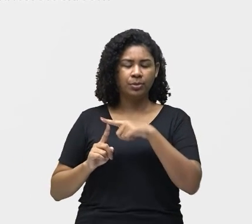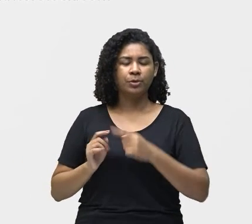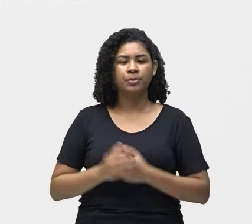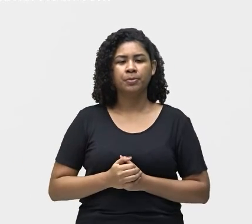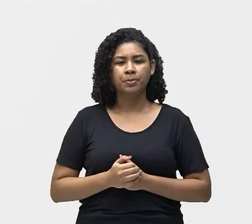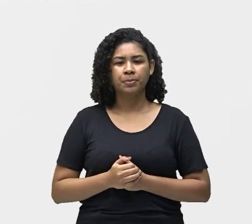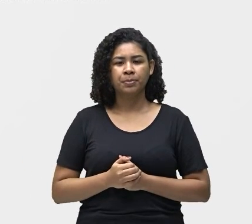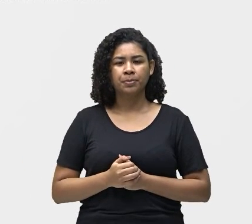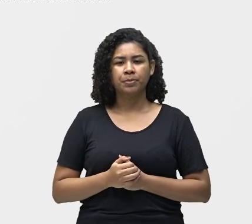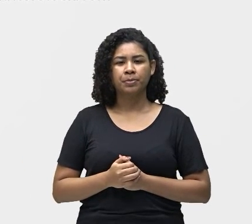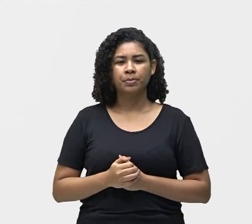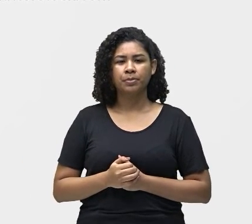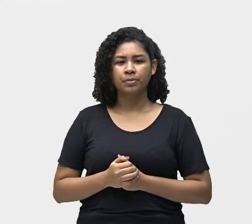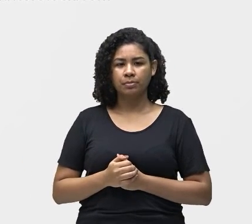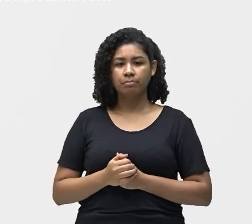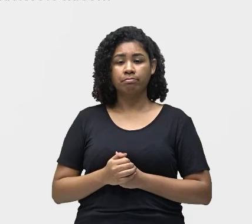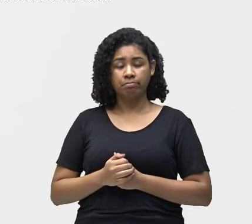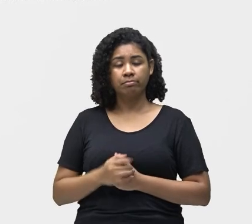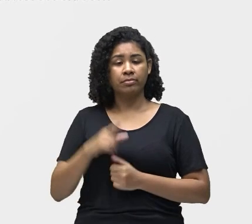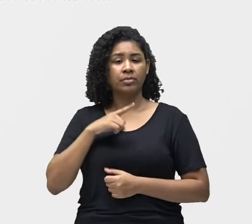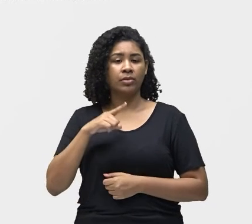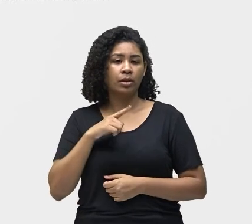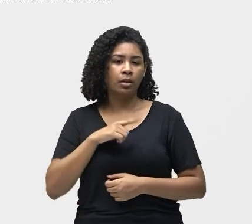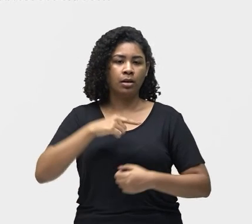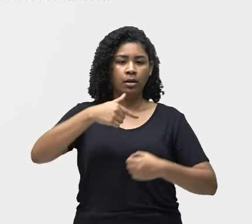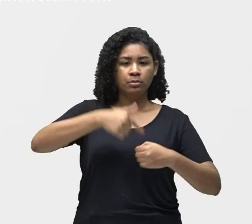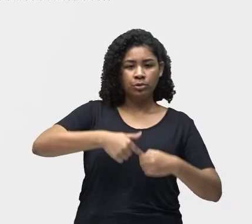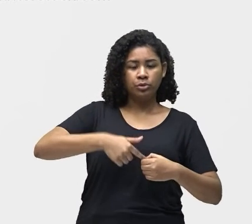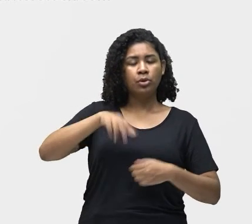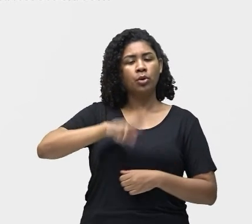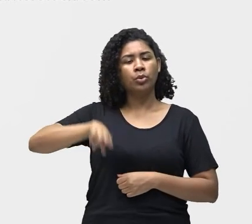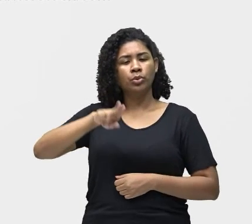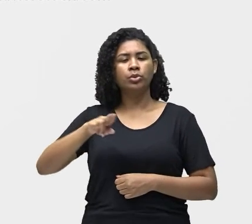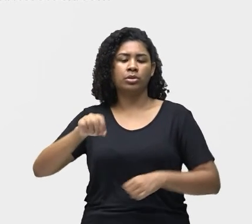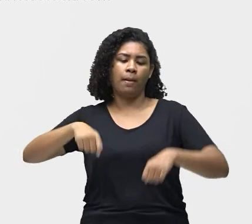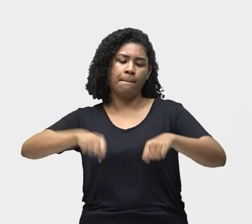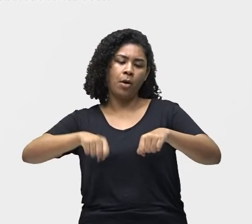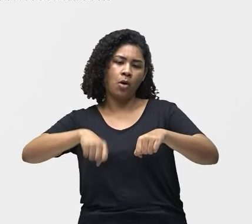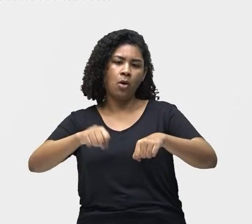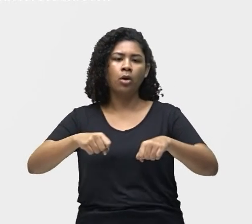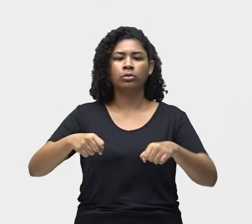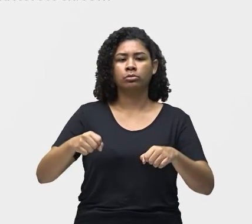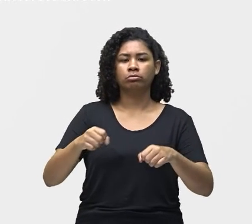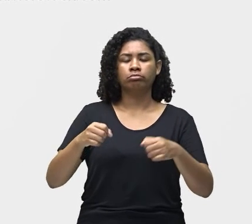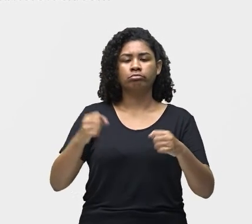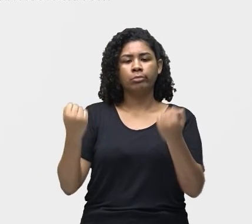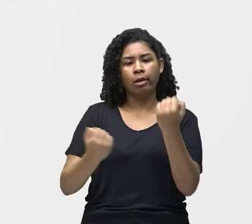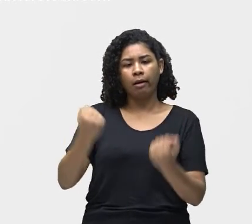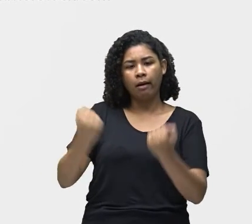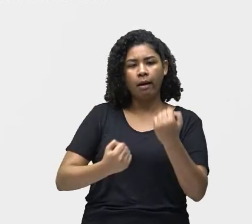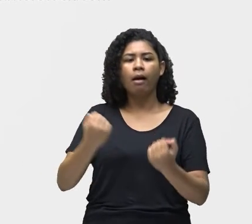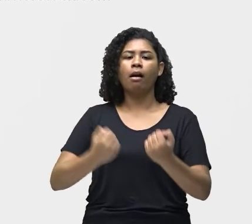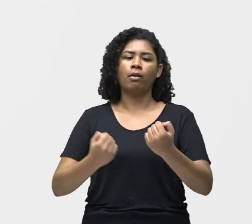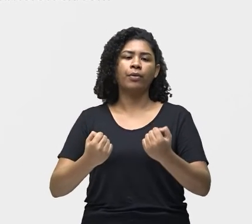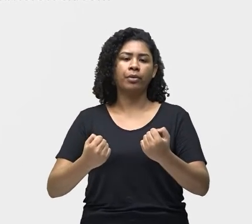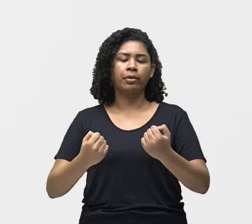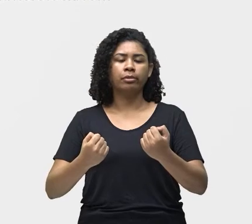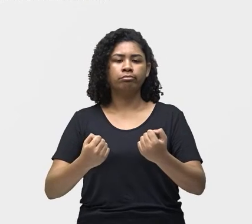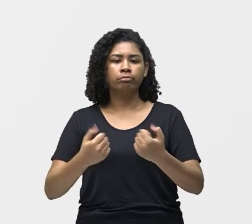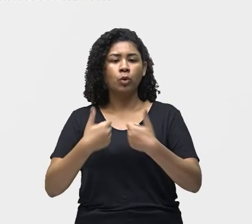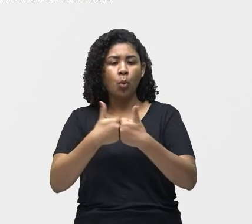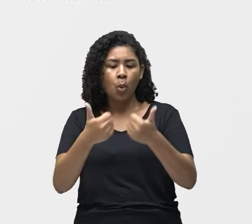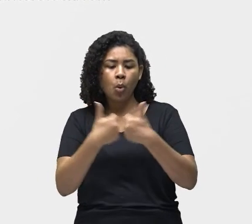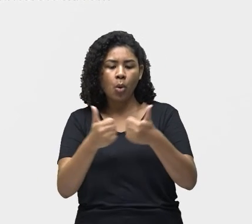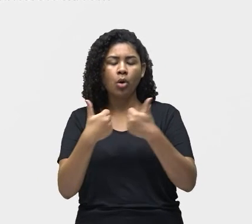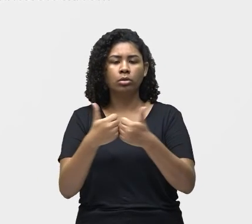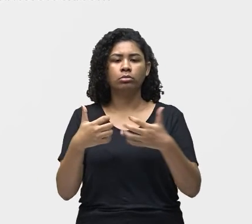do combustível, né, que eu vou utilizar no carro, vou utilizar na moto, no ônibus, no avião, quanto como